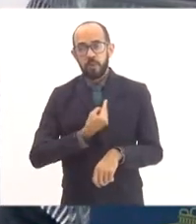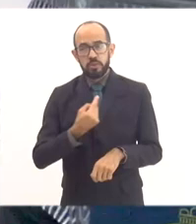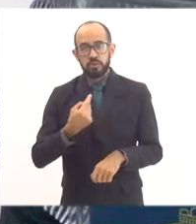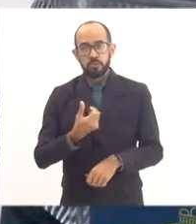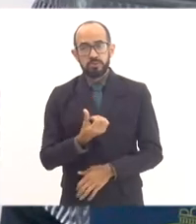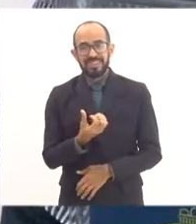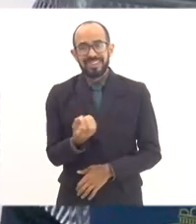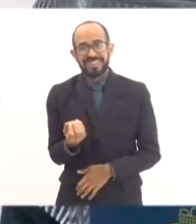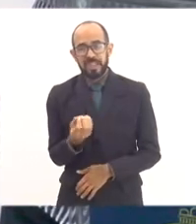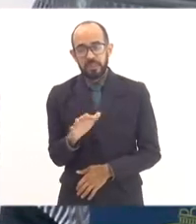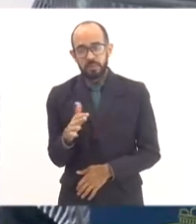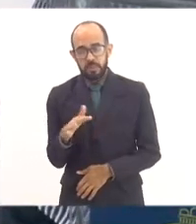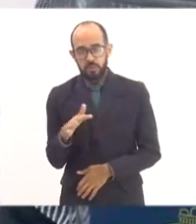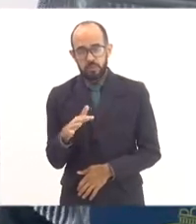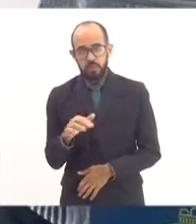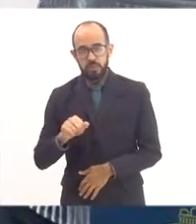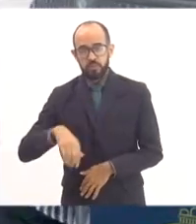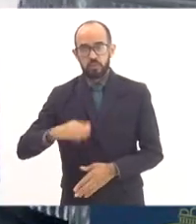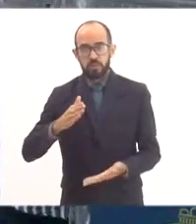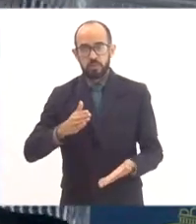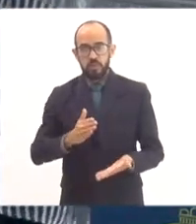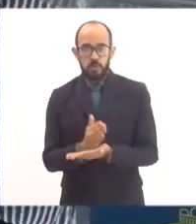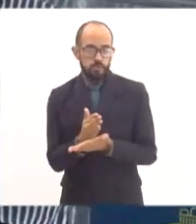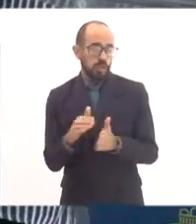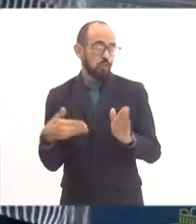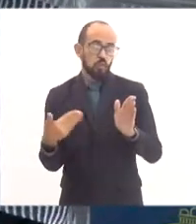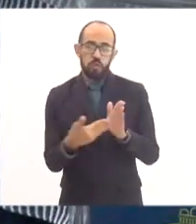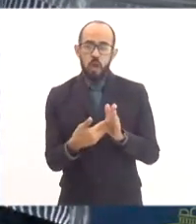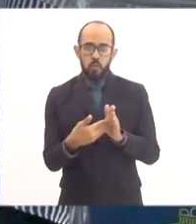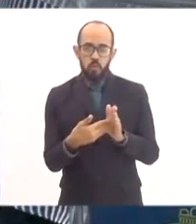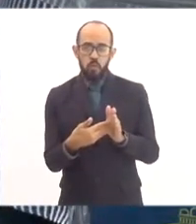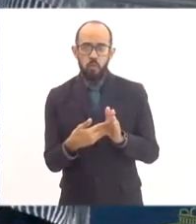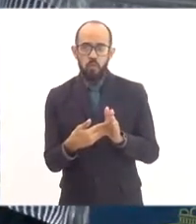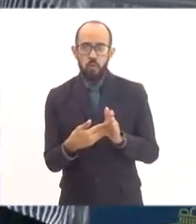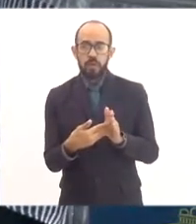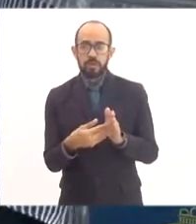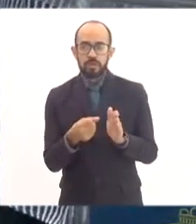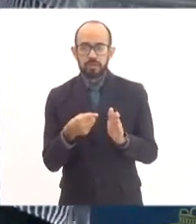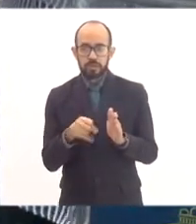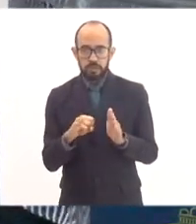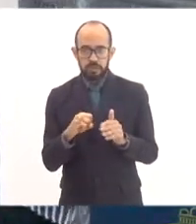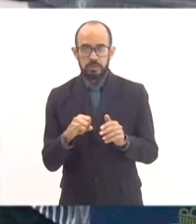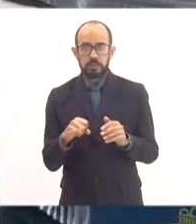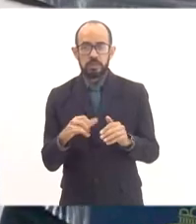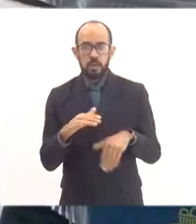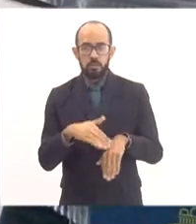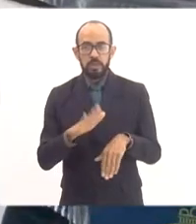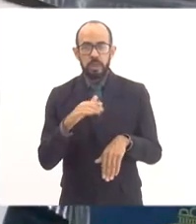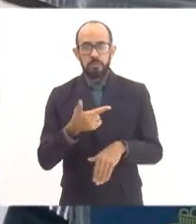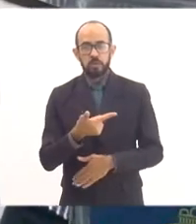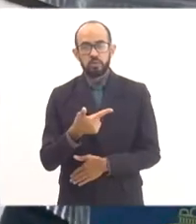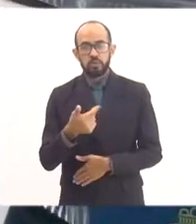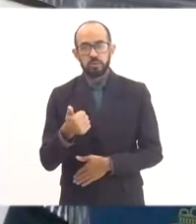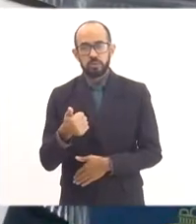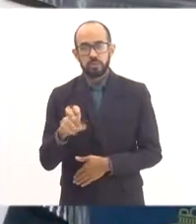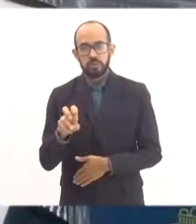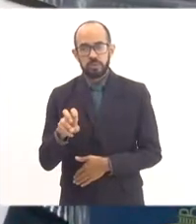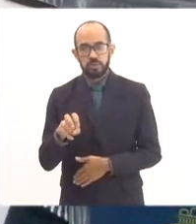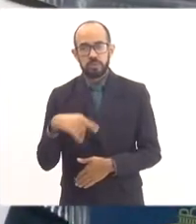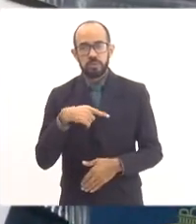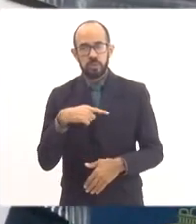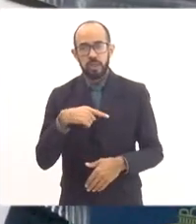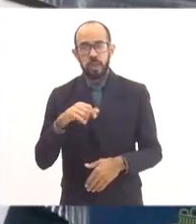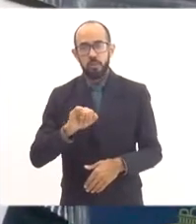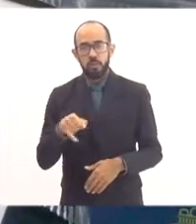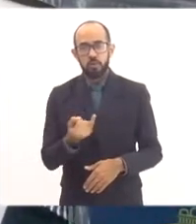menos, que estamos aprovados totalmente. E se aumentar para 215, ainda tem a chance do Corpo de